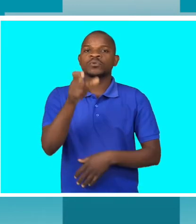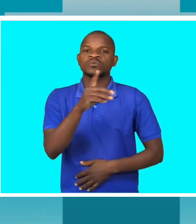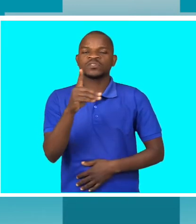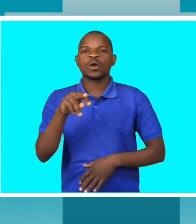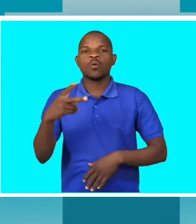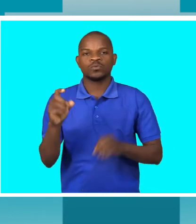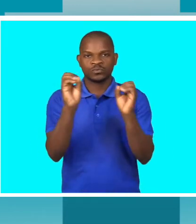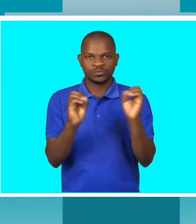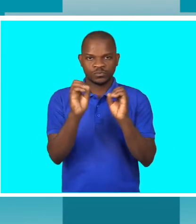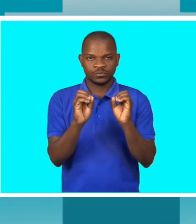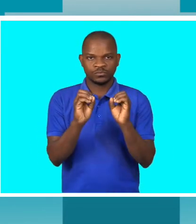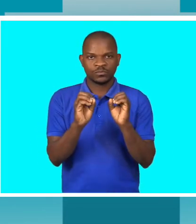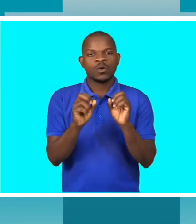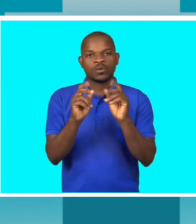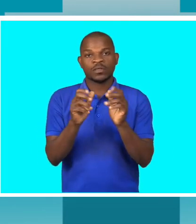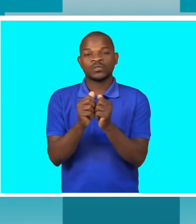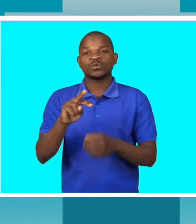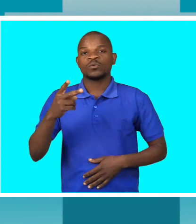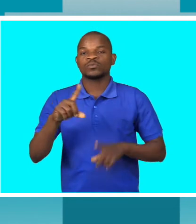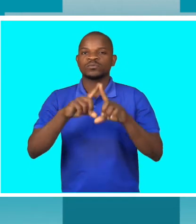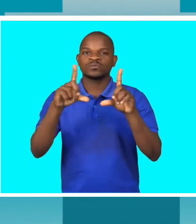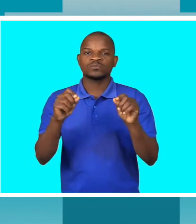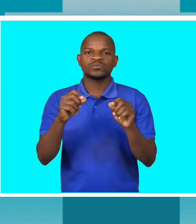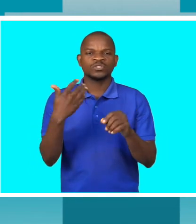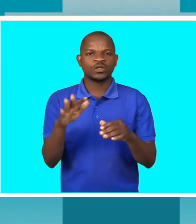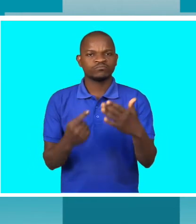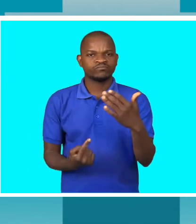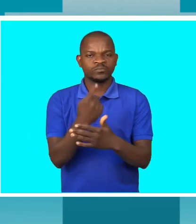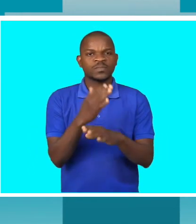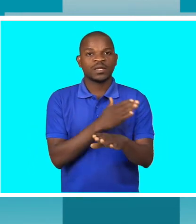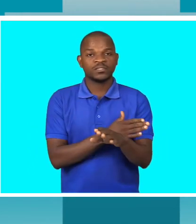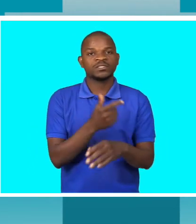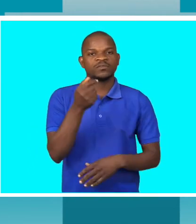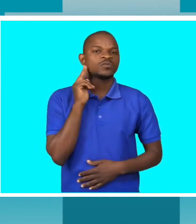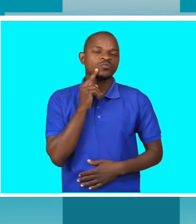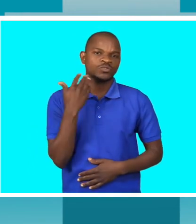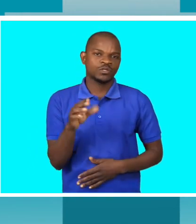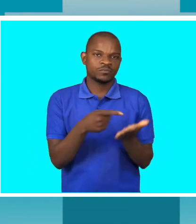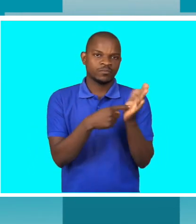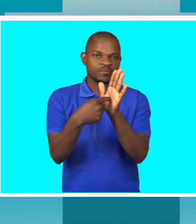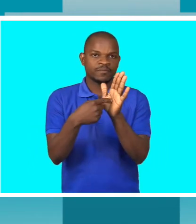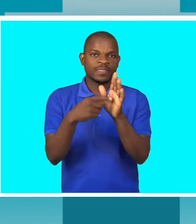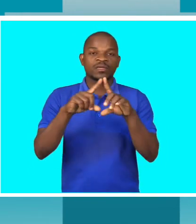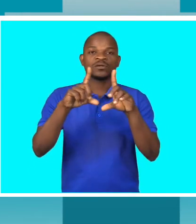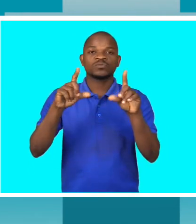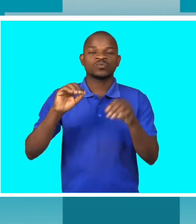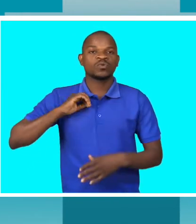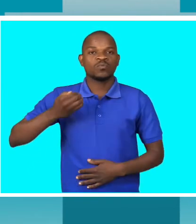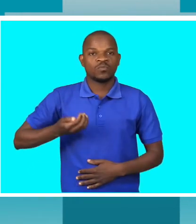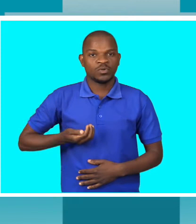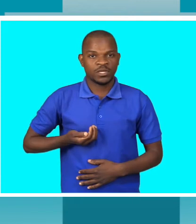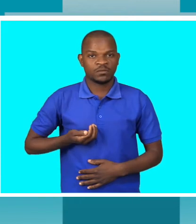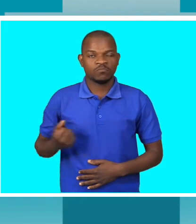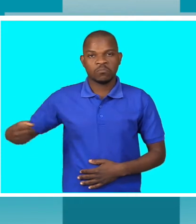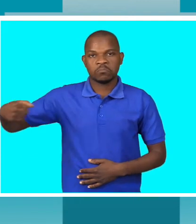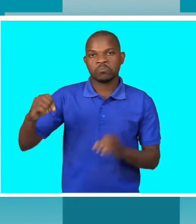penitenciários a nível do país? Não só esse caso, talvez, seja um exemplo, mas talvez pode ser um caso que está a lastrar para todos os